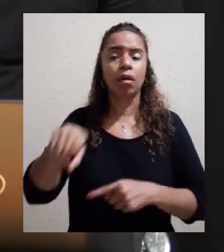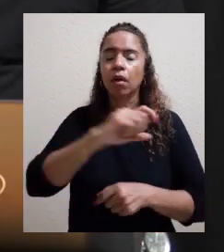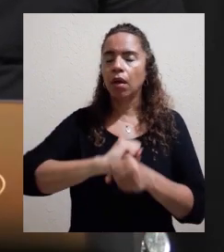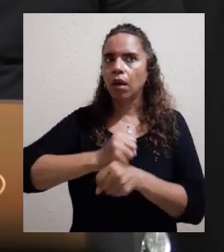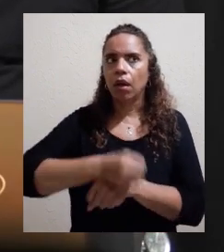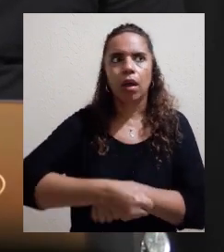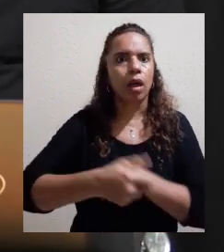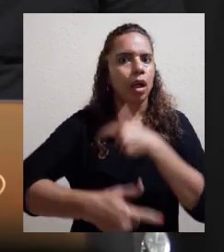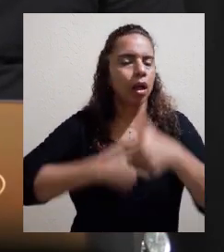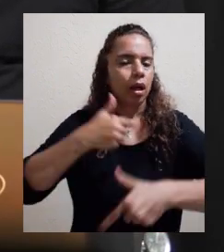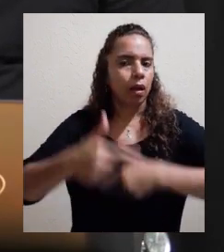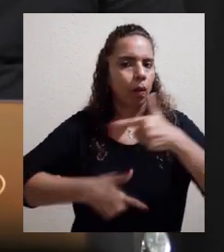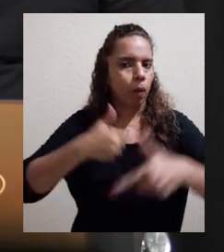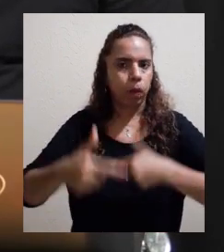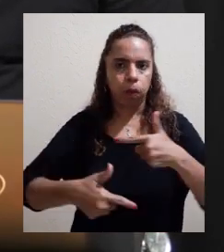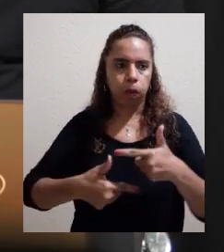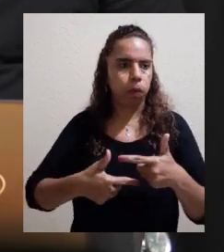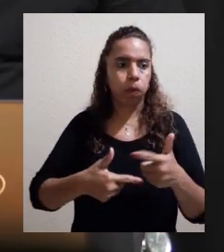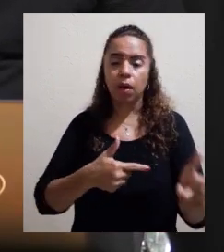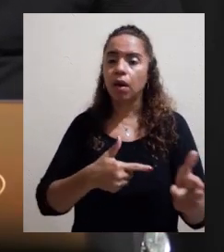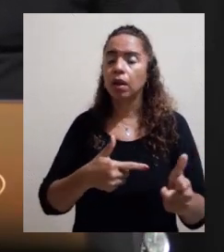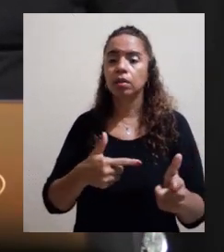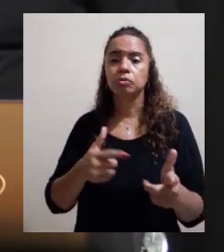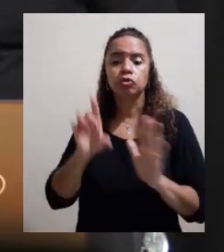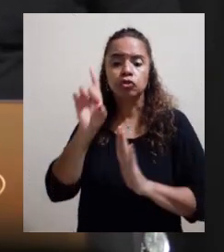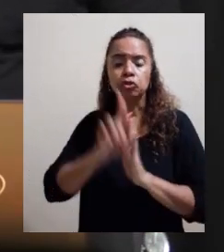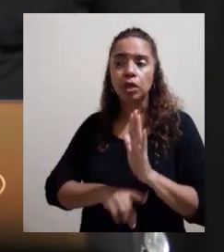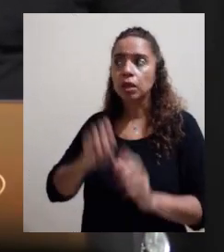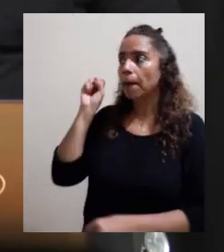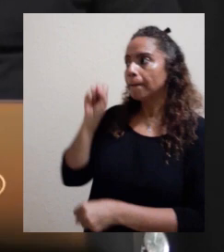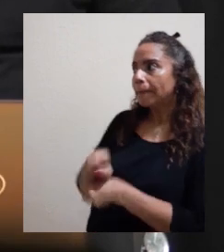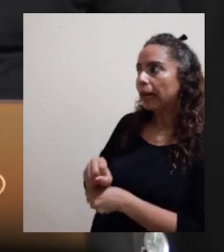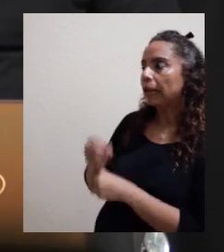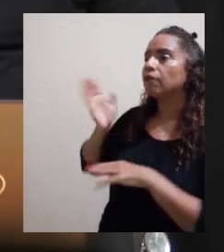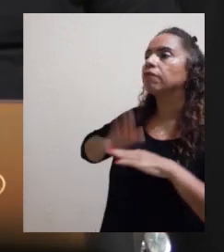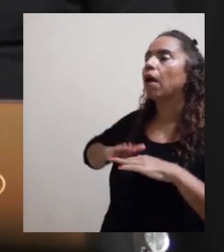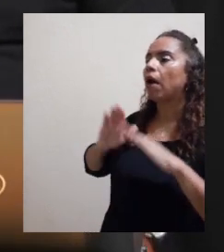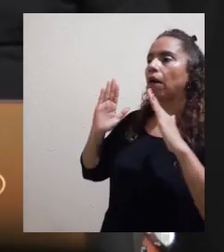pessoal não pode se dar o luxo de parar. Esse pessoal vai